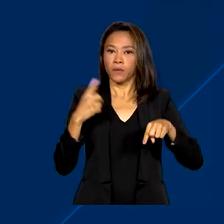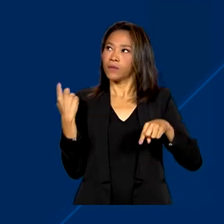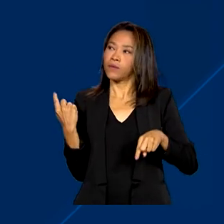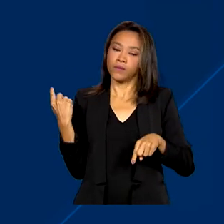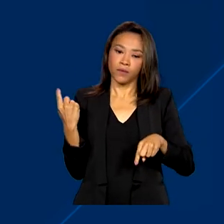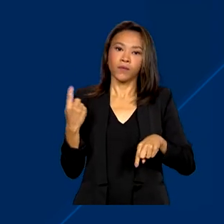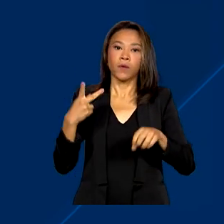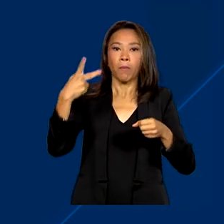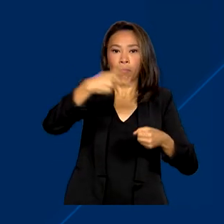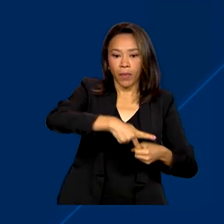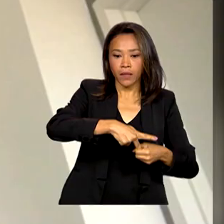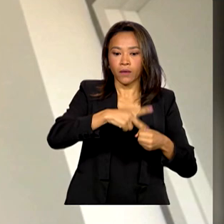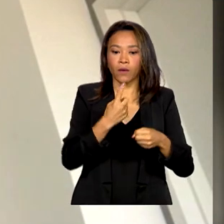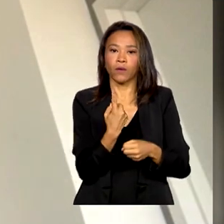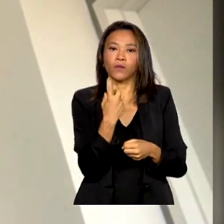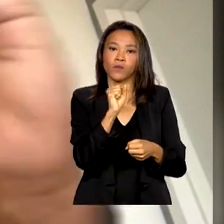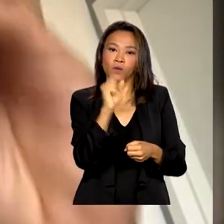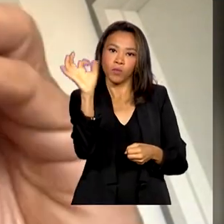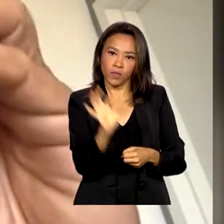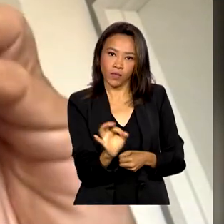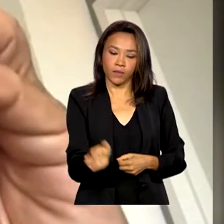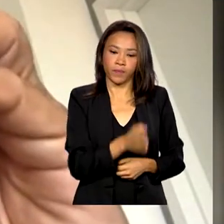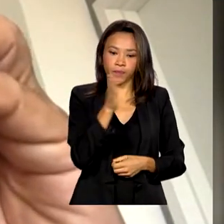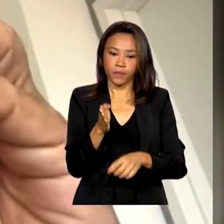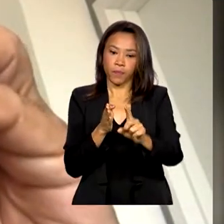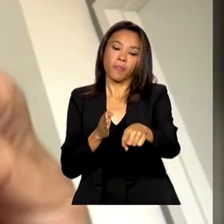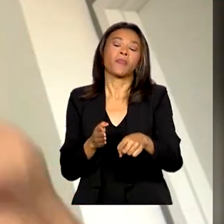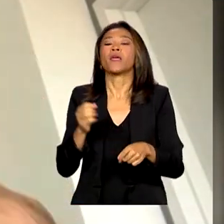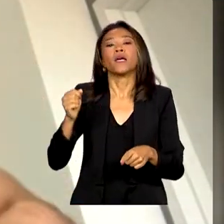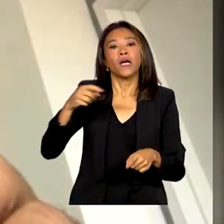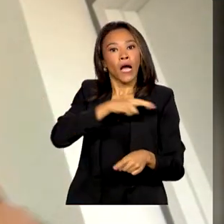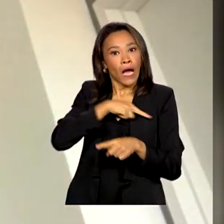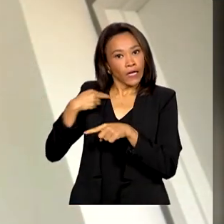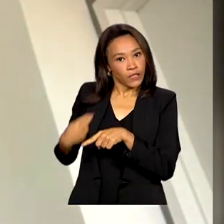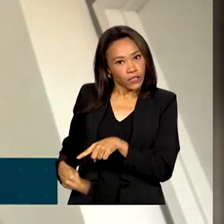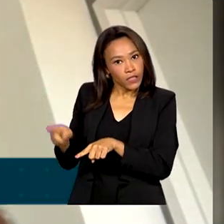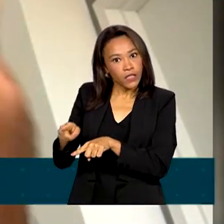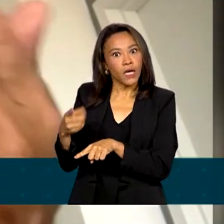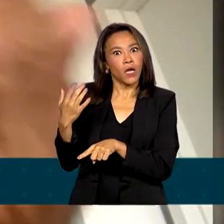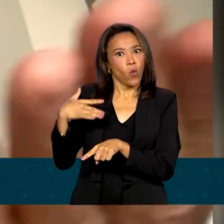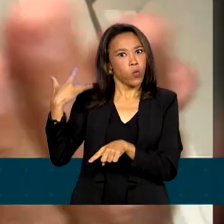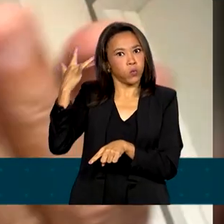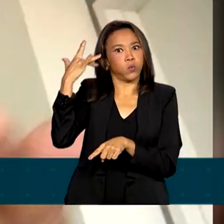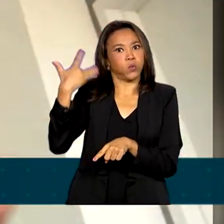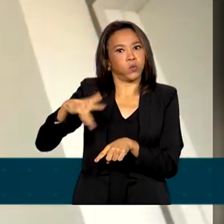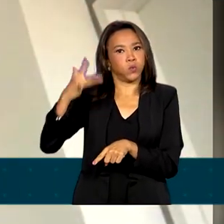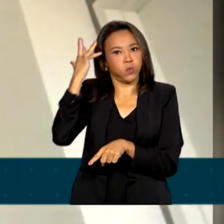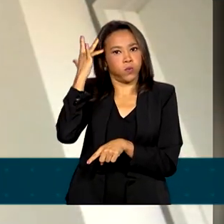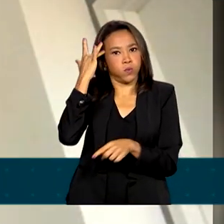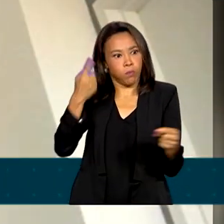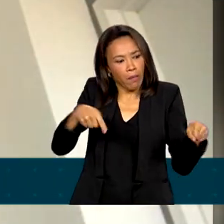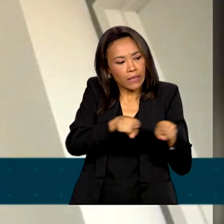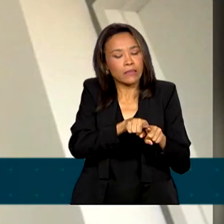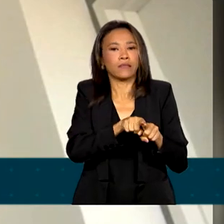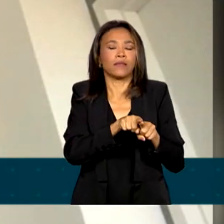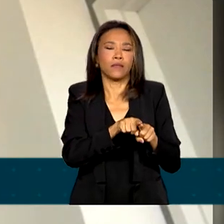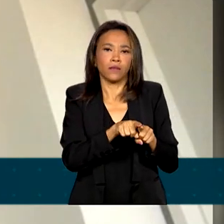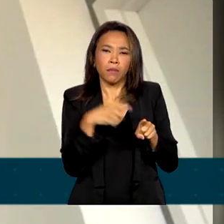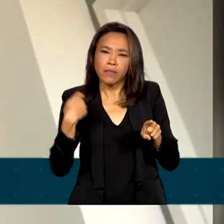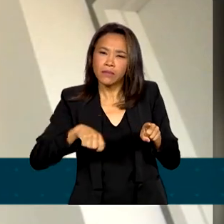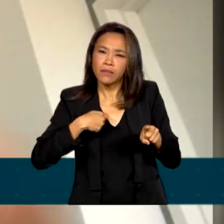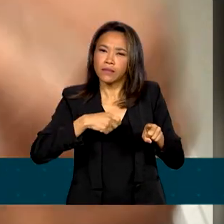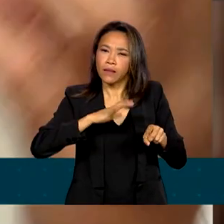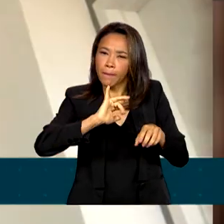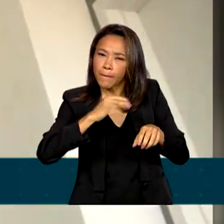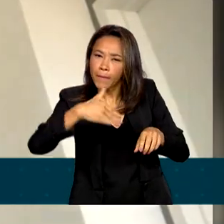com 18%. É o grande parceiro comercial do Brasil, mas ela tem que evoluir para uma relação estratégica, uma